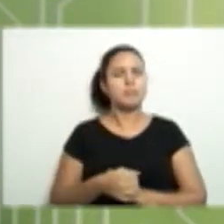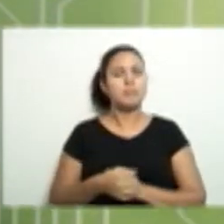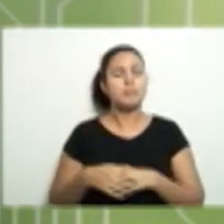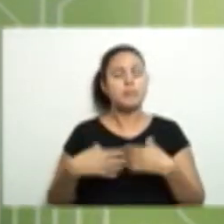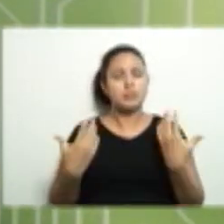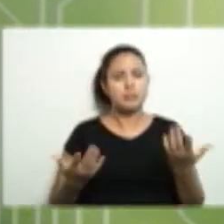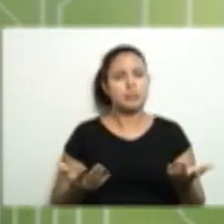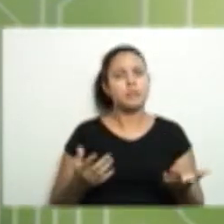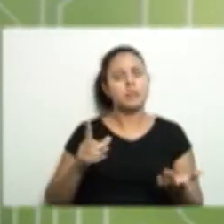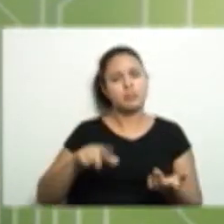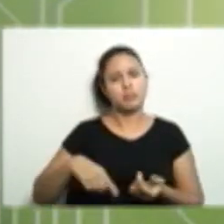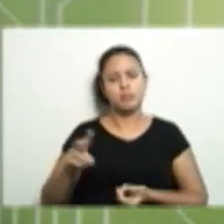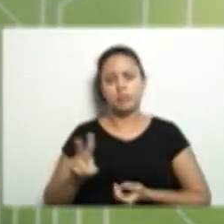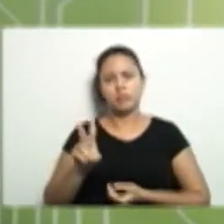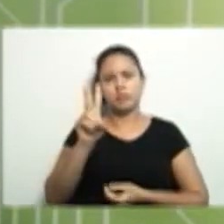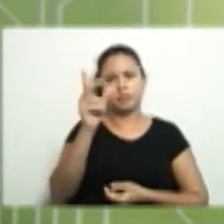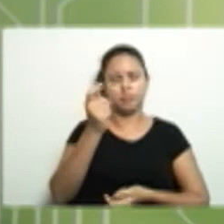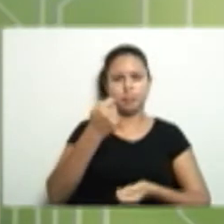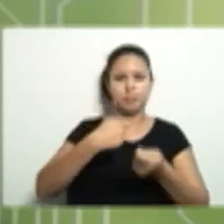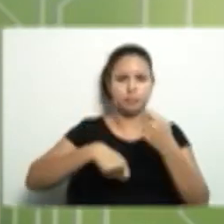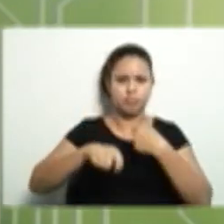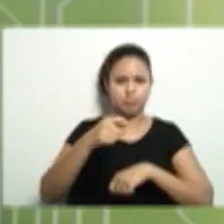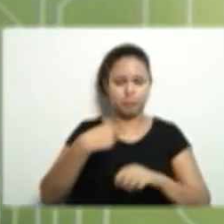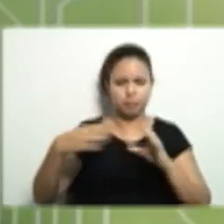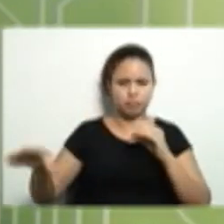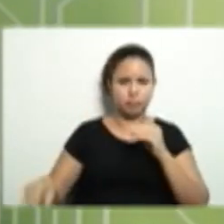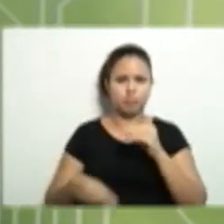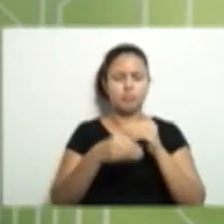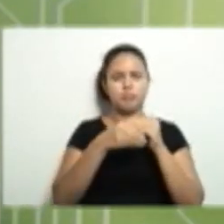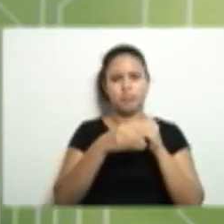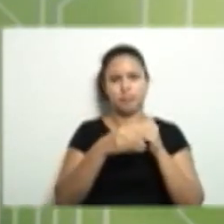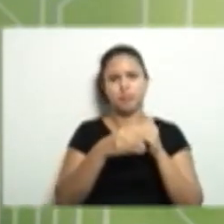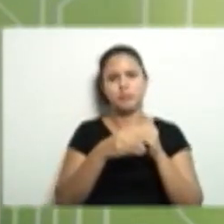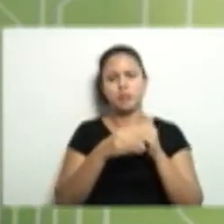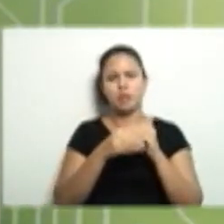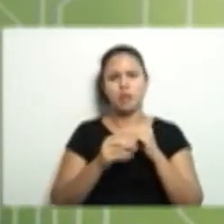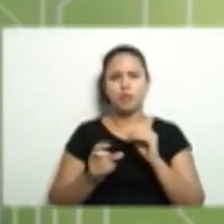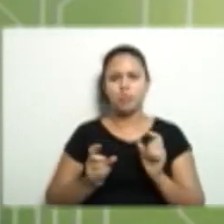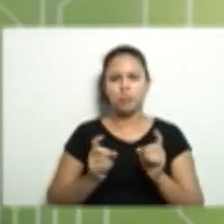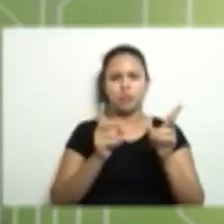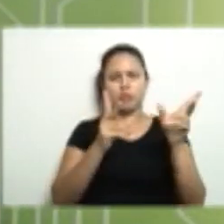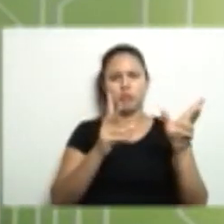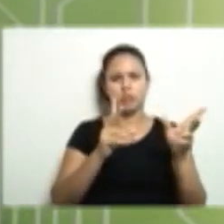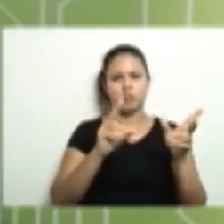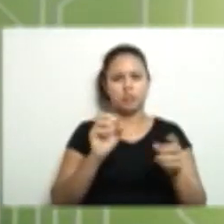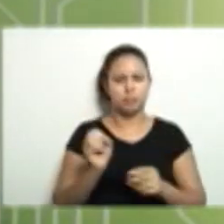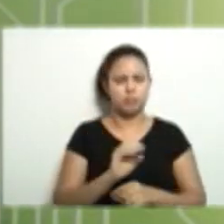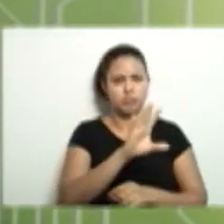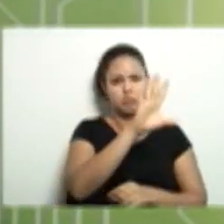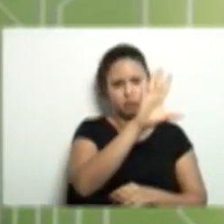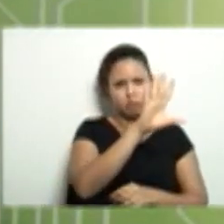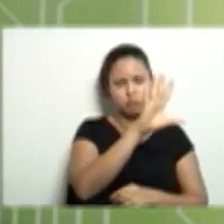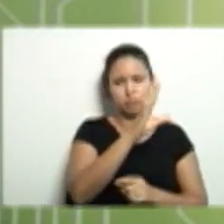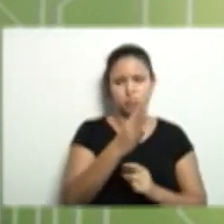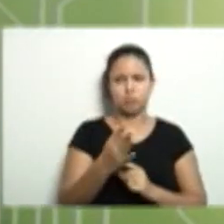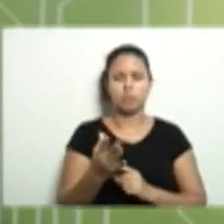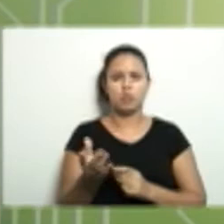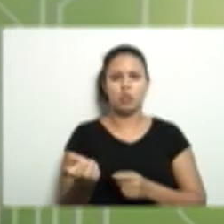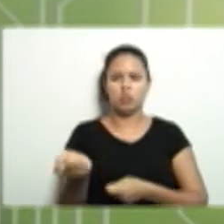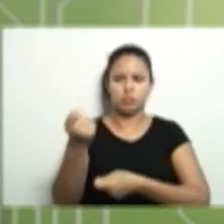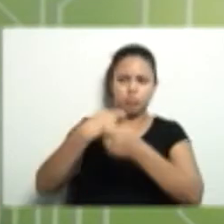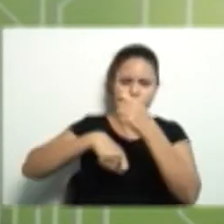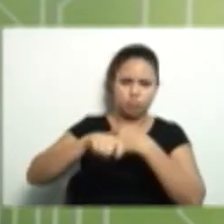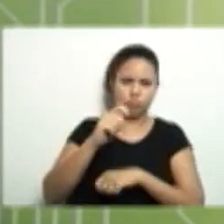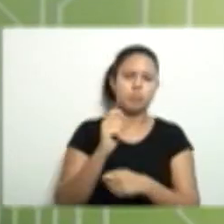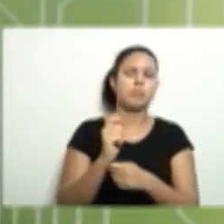ter um valor econômico maior agregado no sentido de venda de um produto caro que vai dar um grande lucro, o que é importante. Portanto, no entanto, a